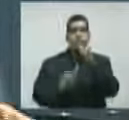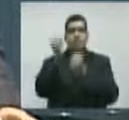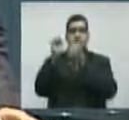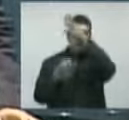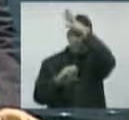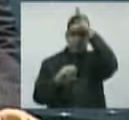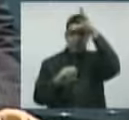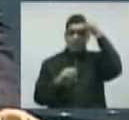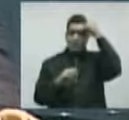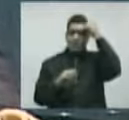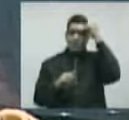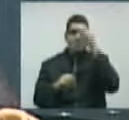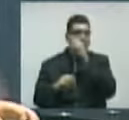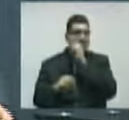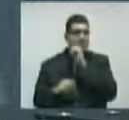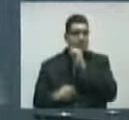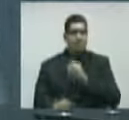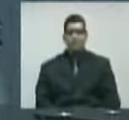Manaus.